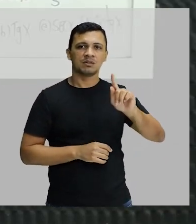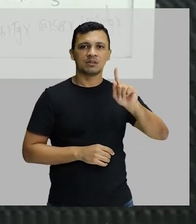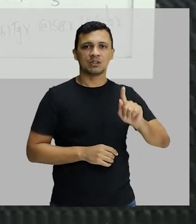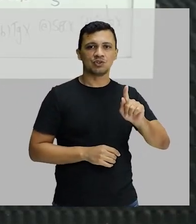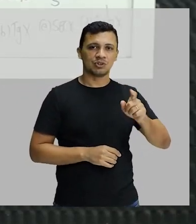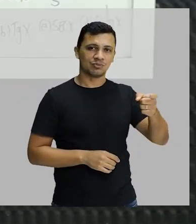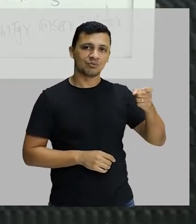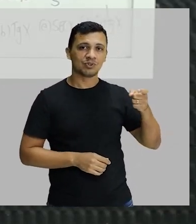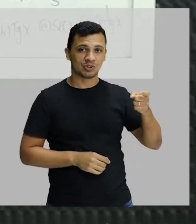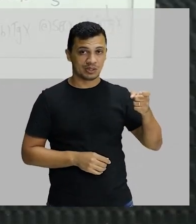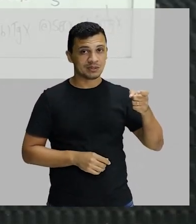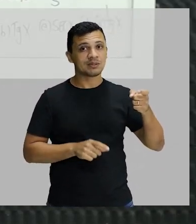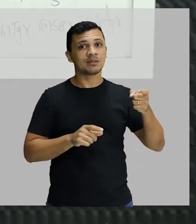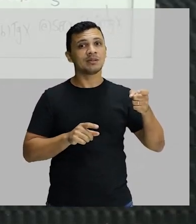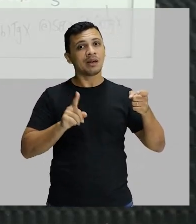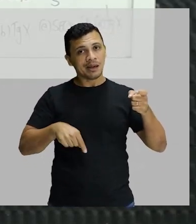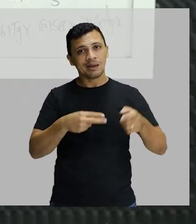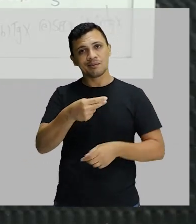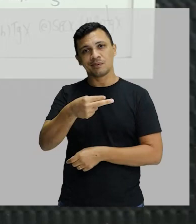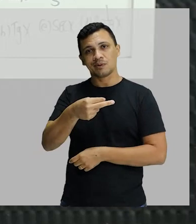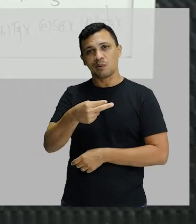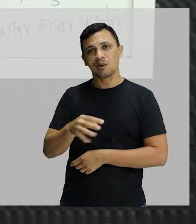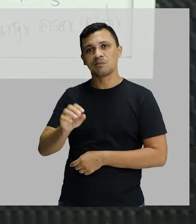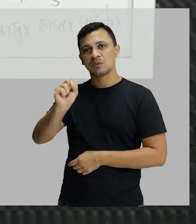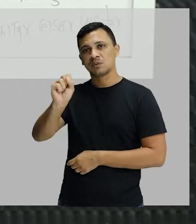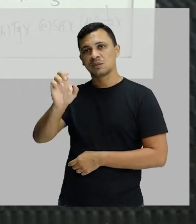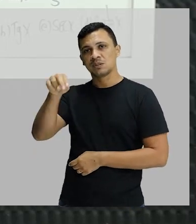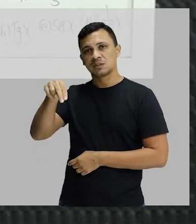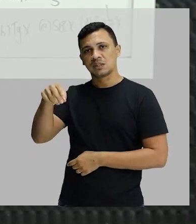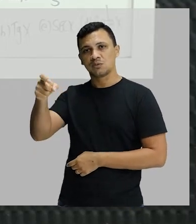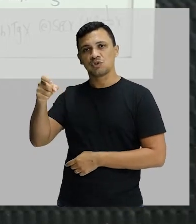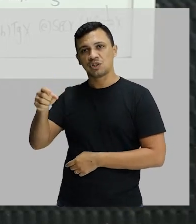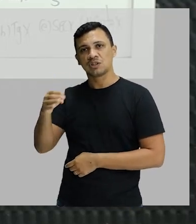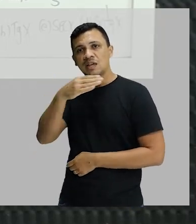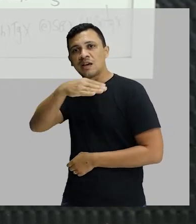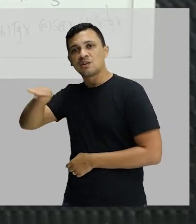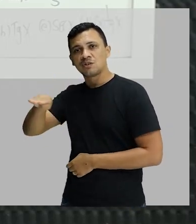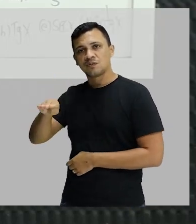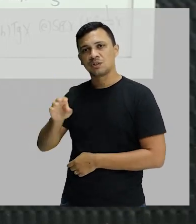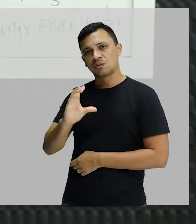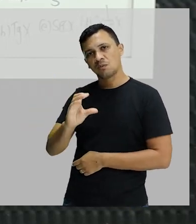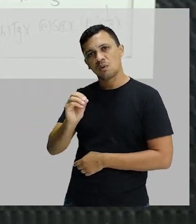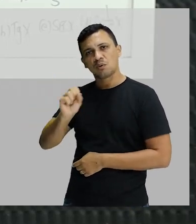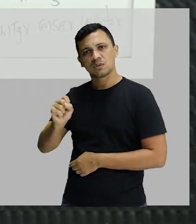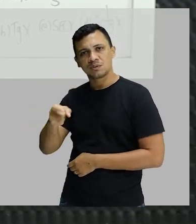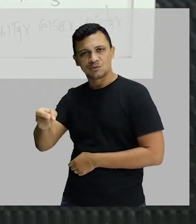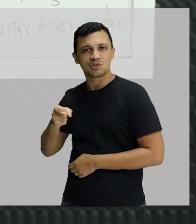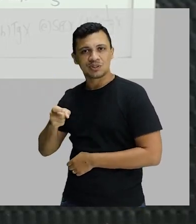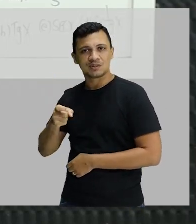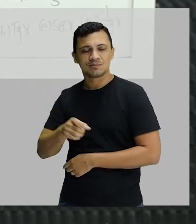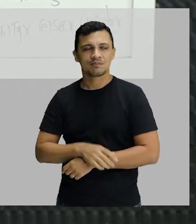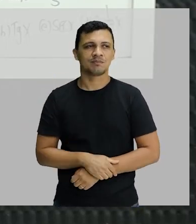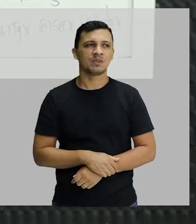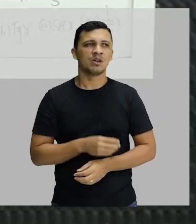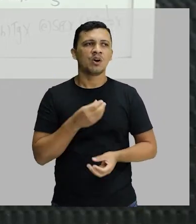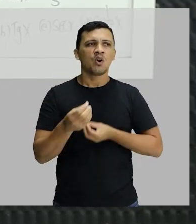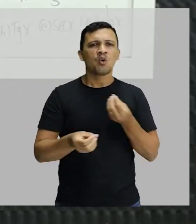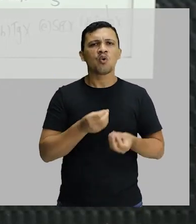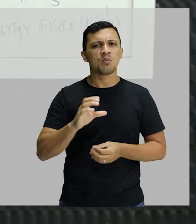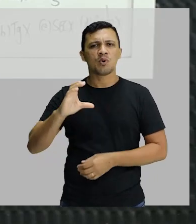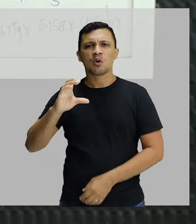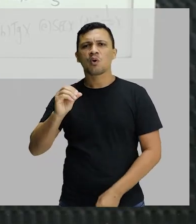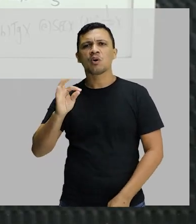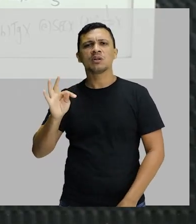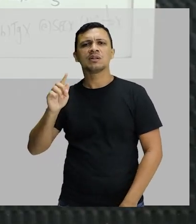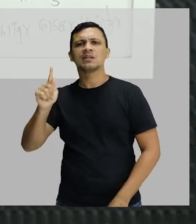que mede x é igual ao seno desse arco dividido pelo cosseno desse arco. A cotangente, ela é inversa